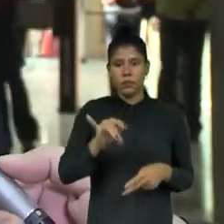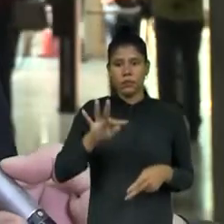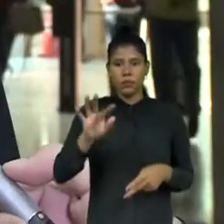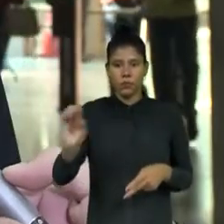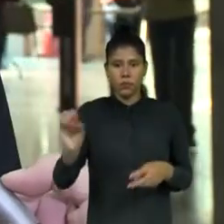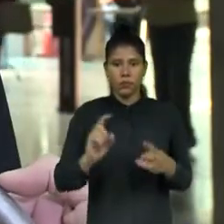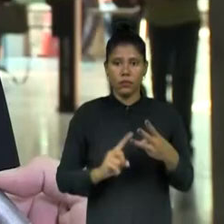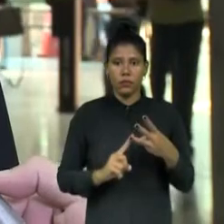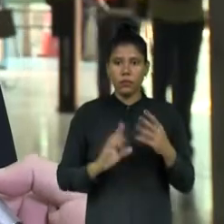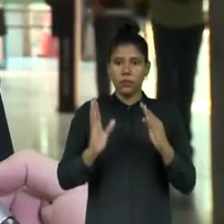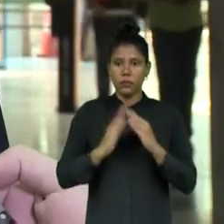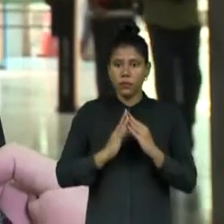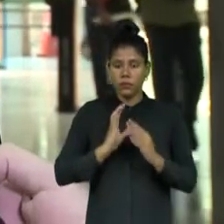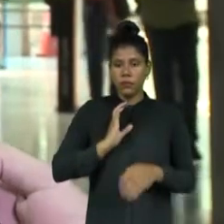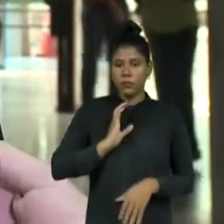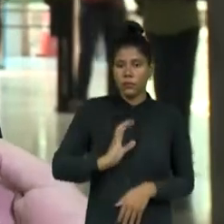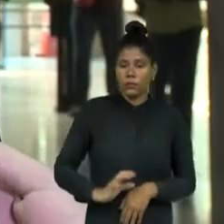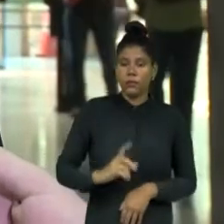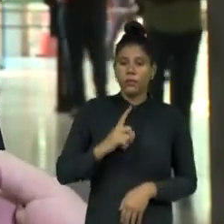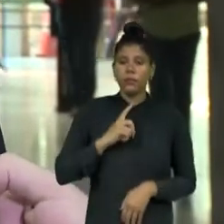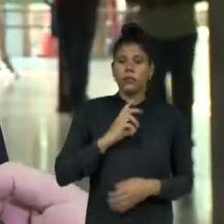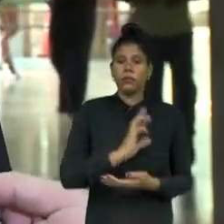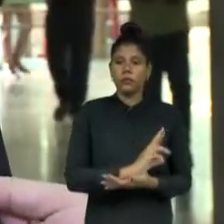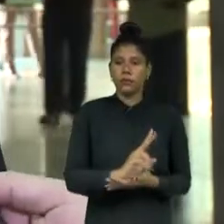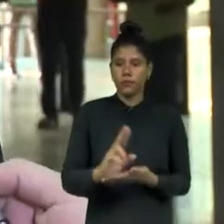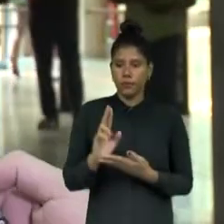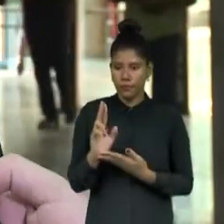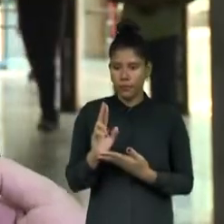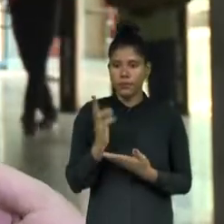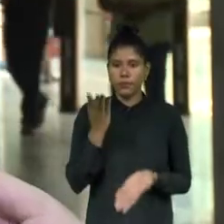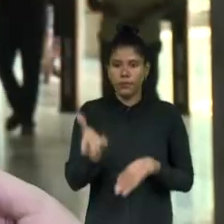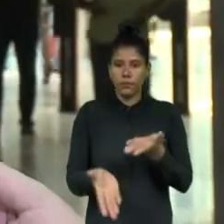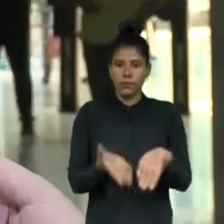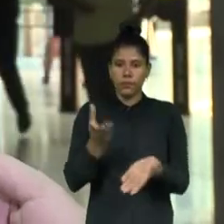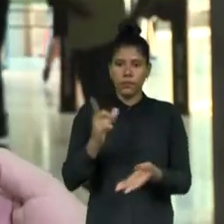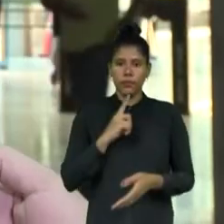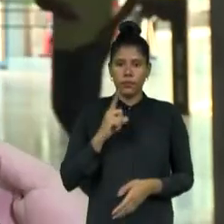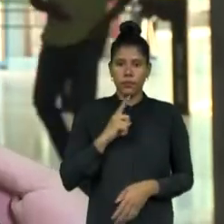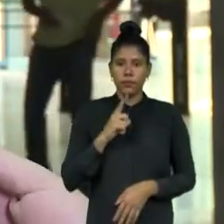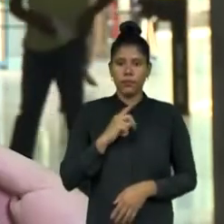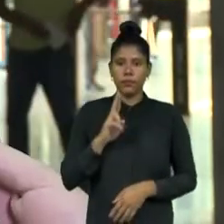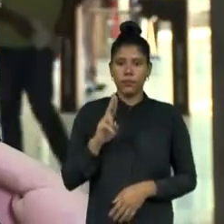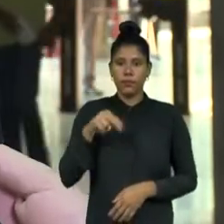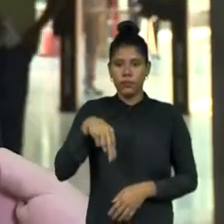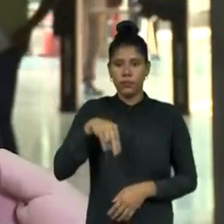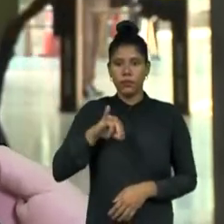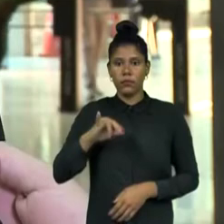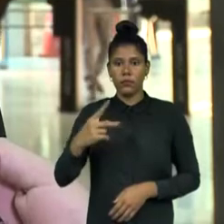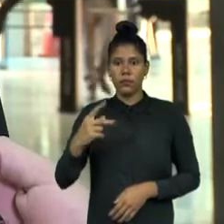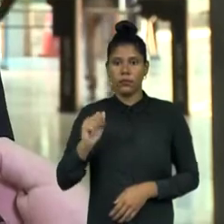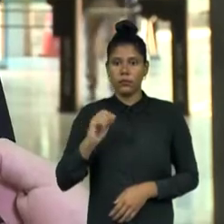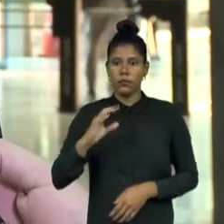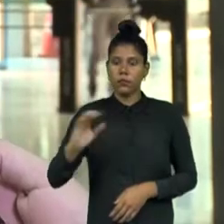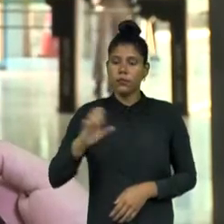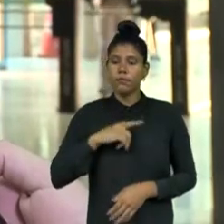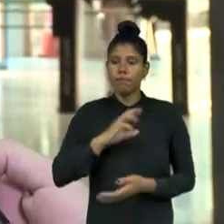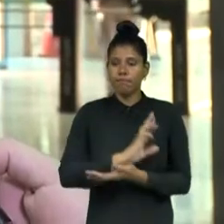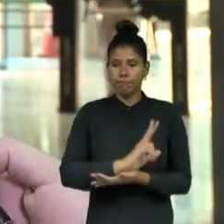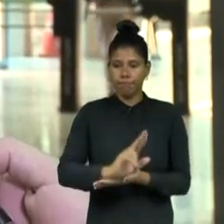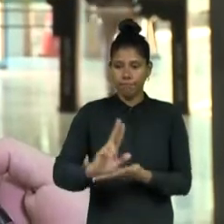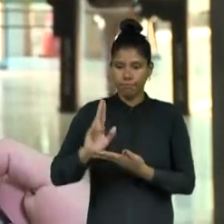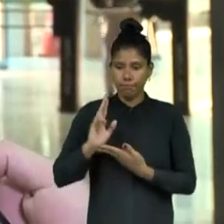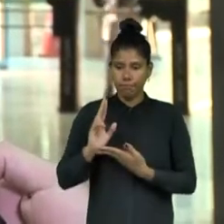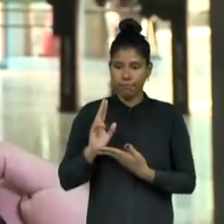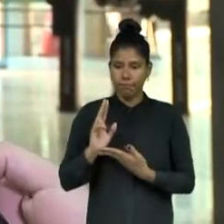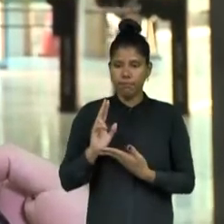Cidadão, ou seja, nós temos também a Universidade do Parlamento, né? Vários órgãos que são ligados